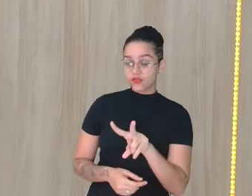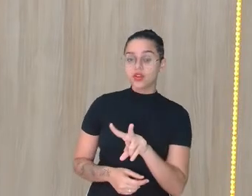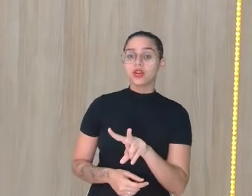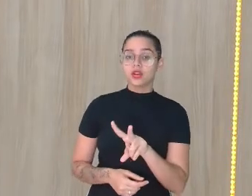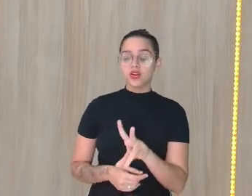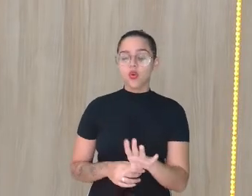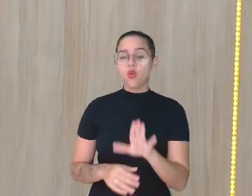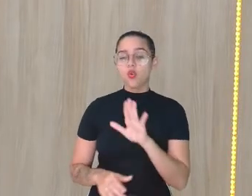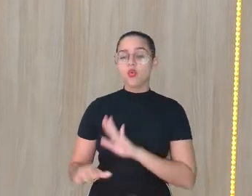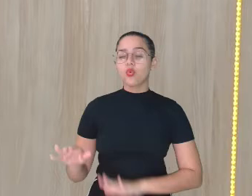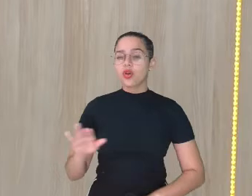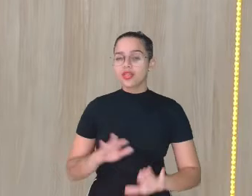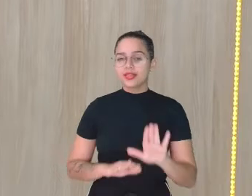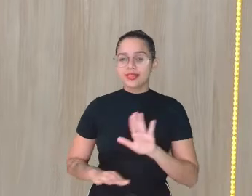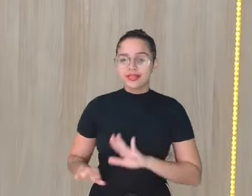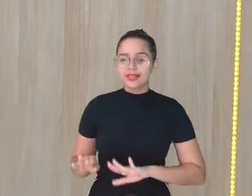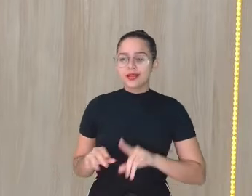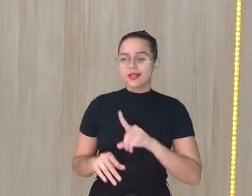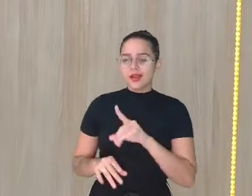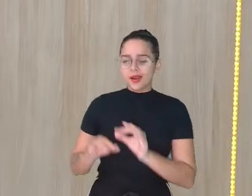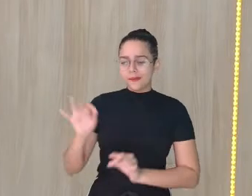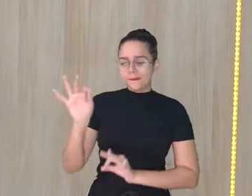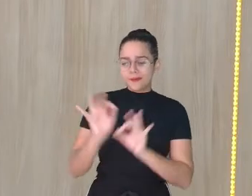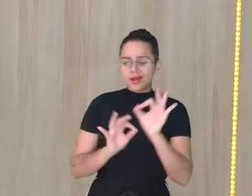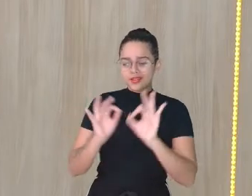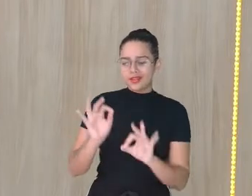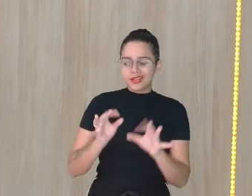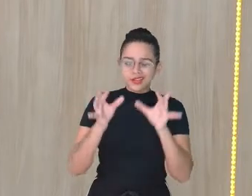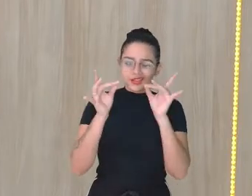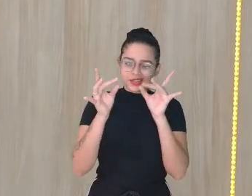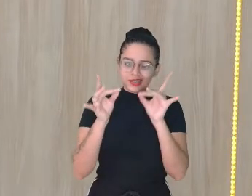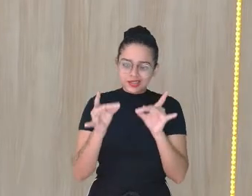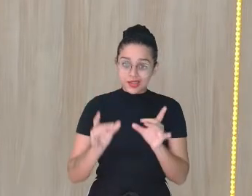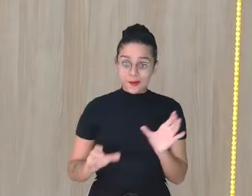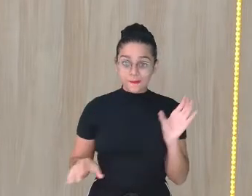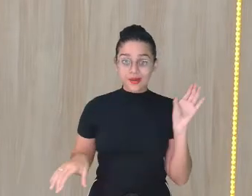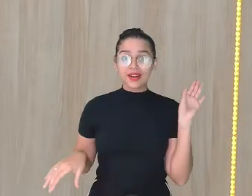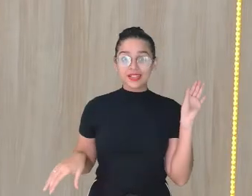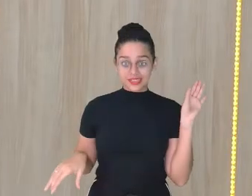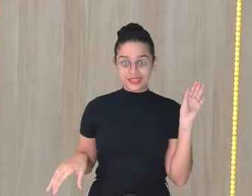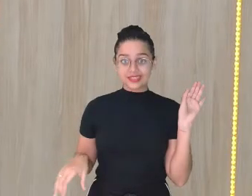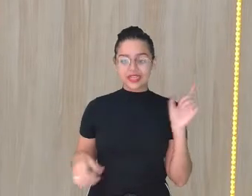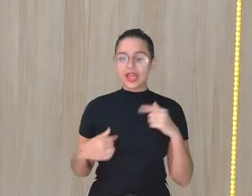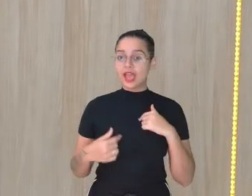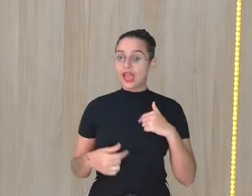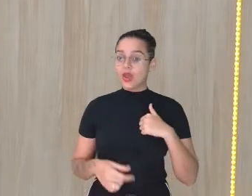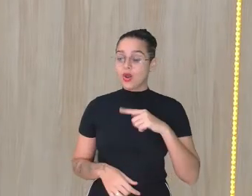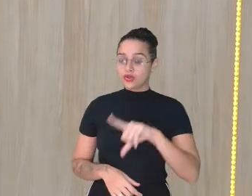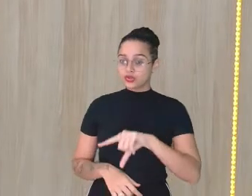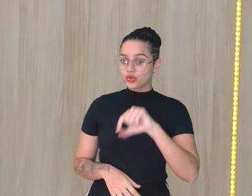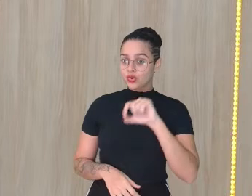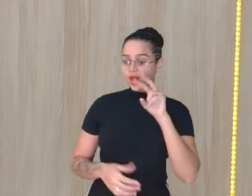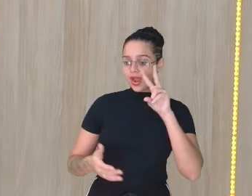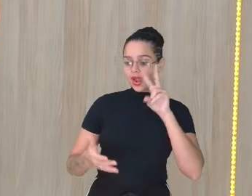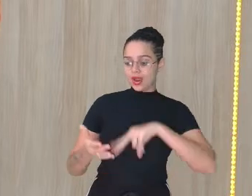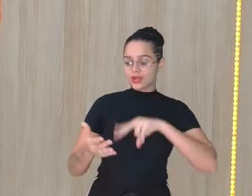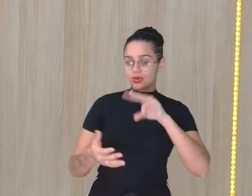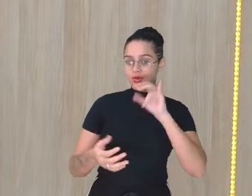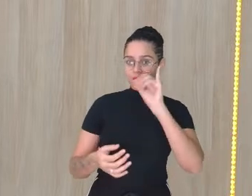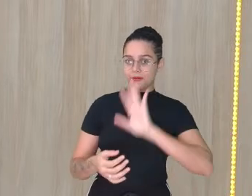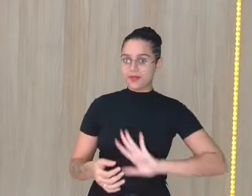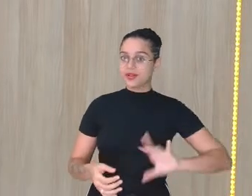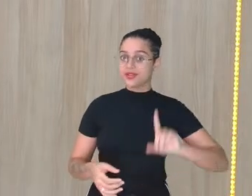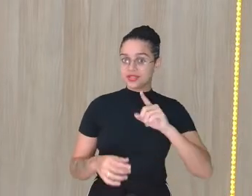o cuidado com que ele planejou Brasília? Eu escolhi essa leitura de imagem,